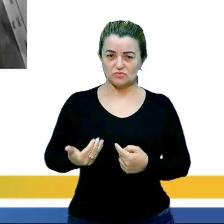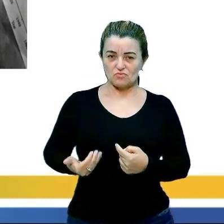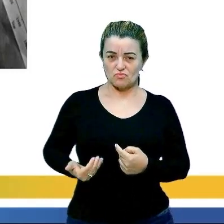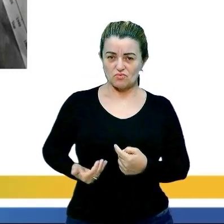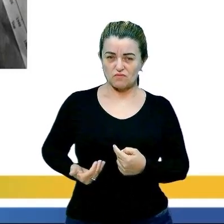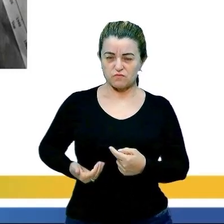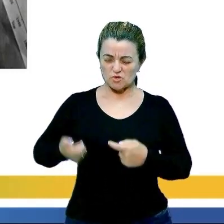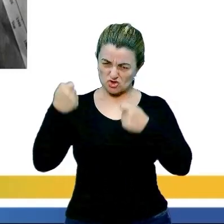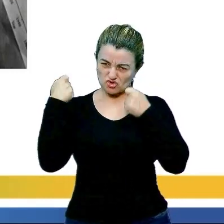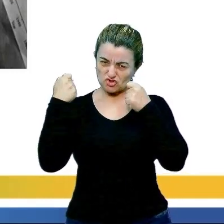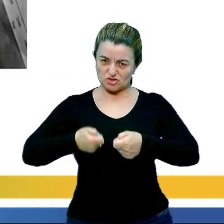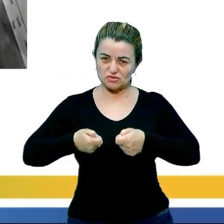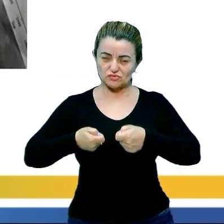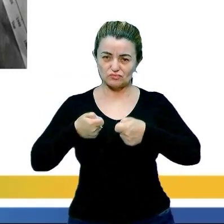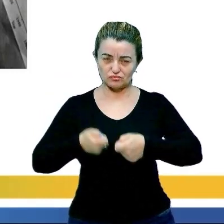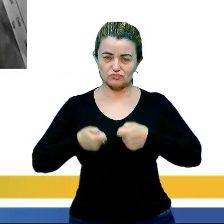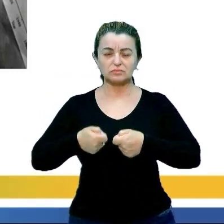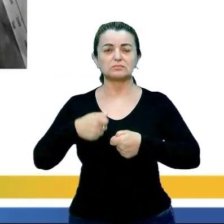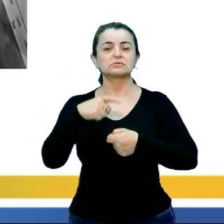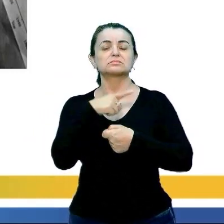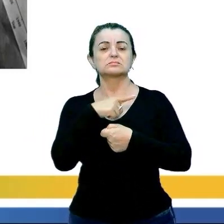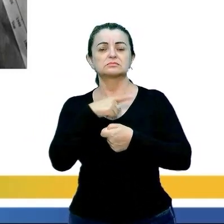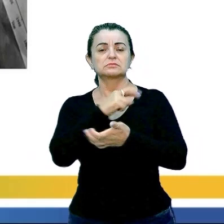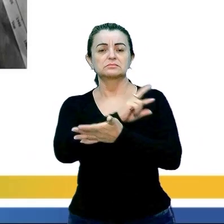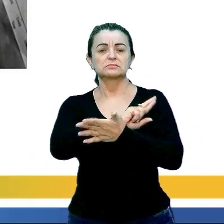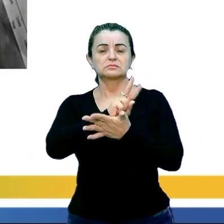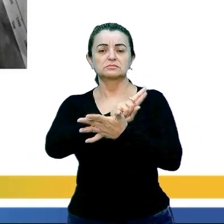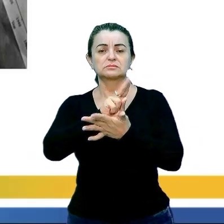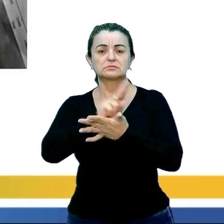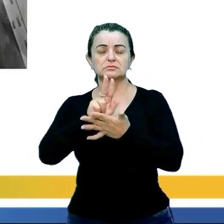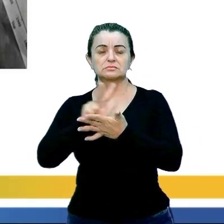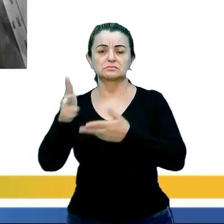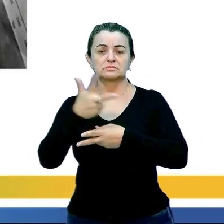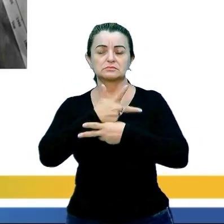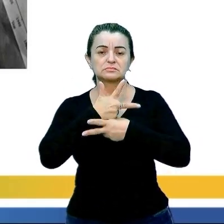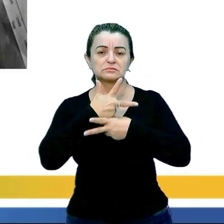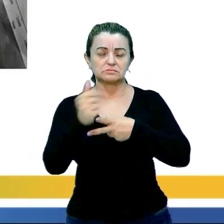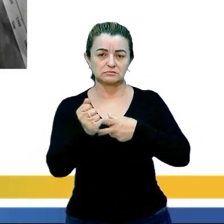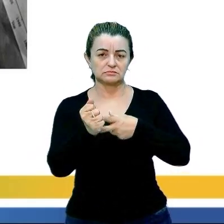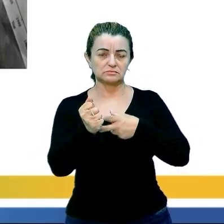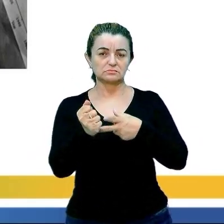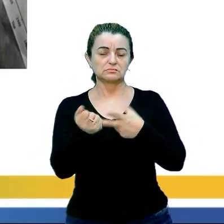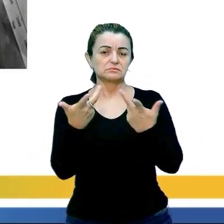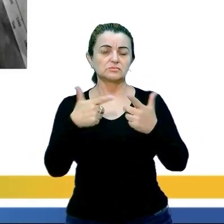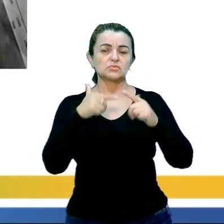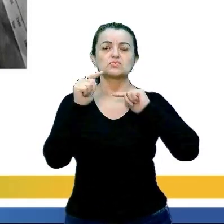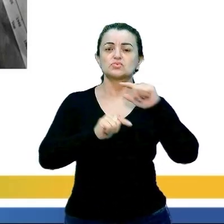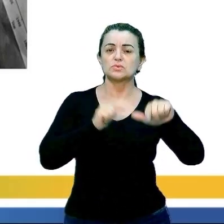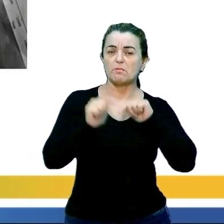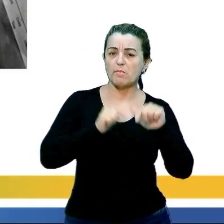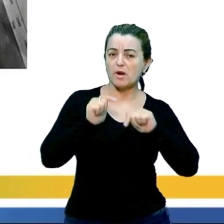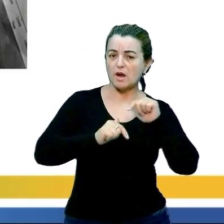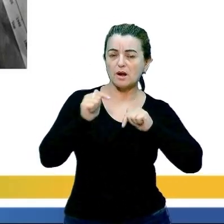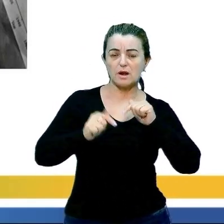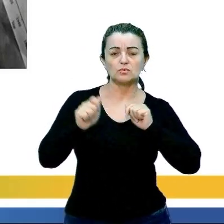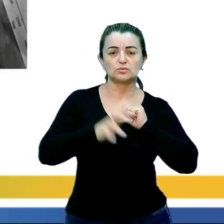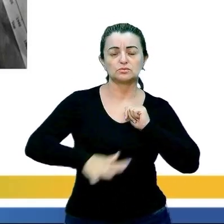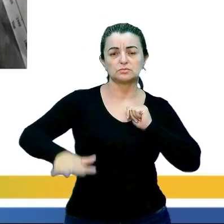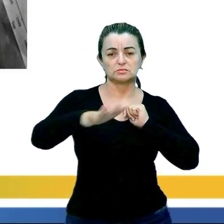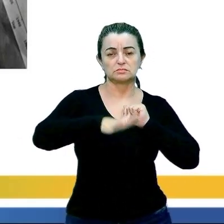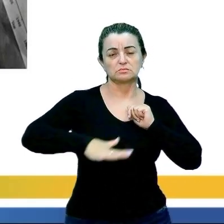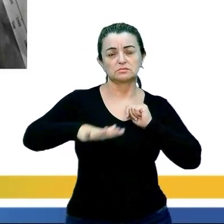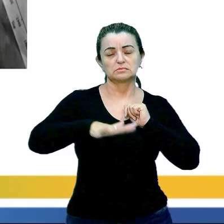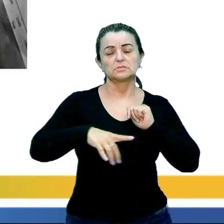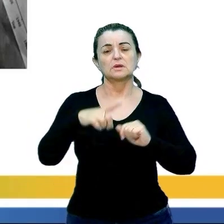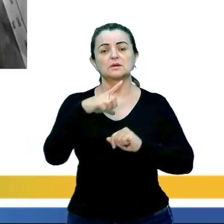tanto quanto rígida. Então a gente tem aí várias conquistas acerca de questões trabalhistas no geral. No